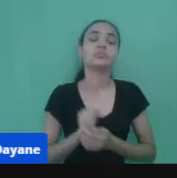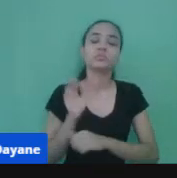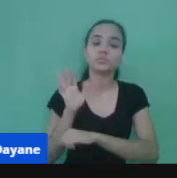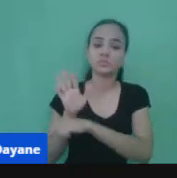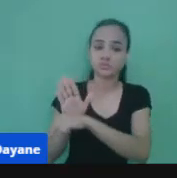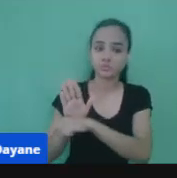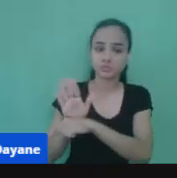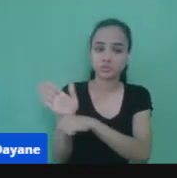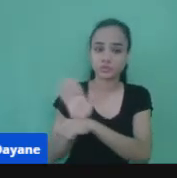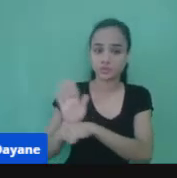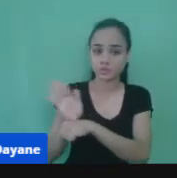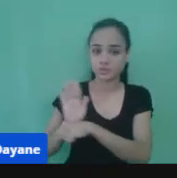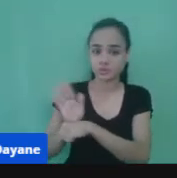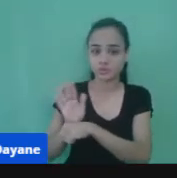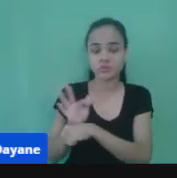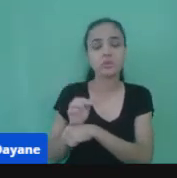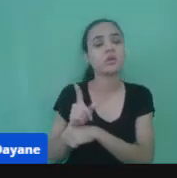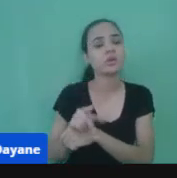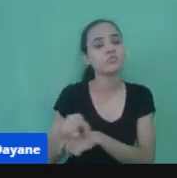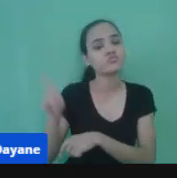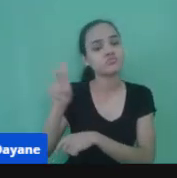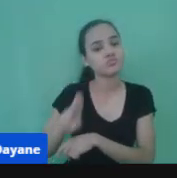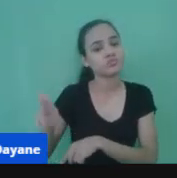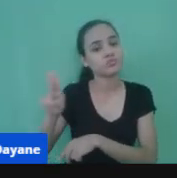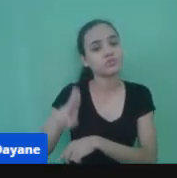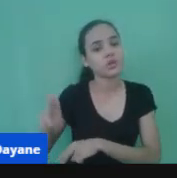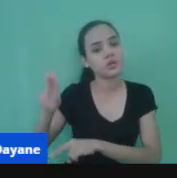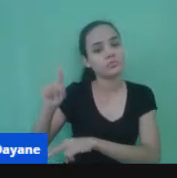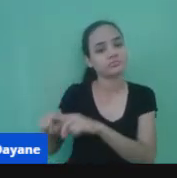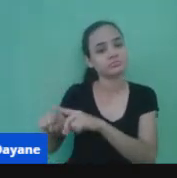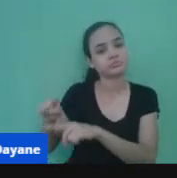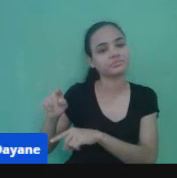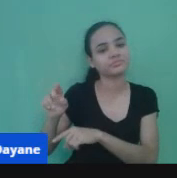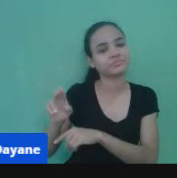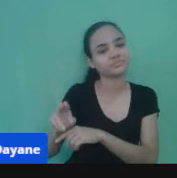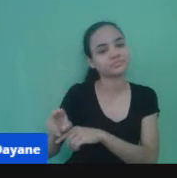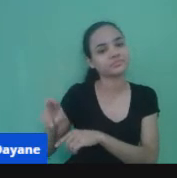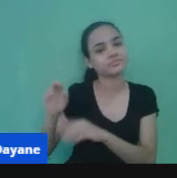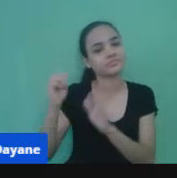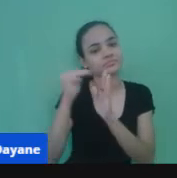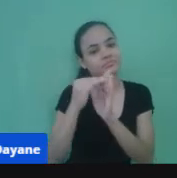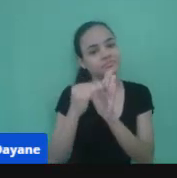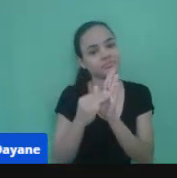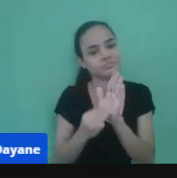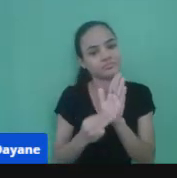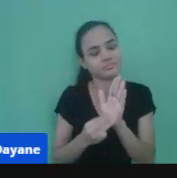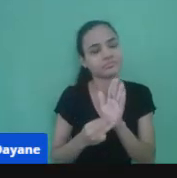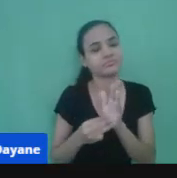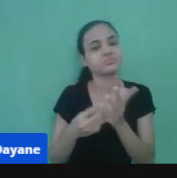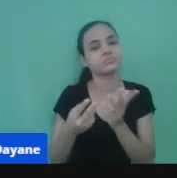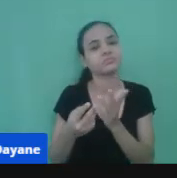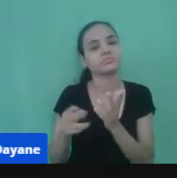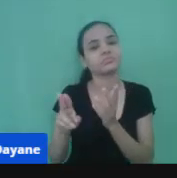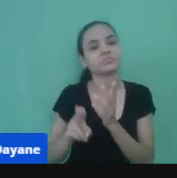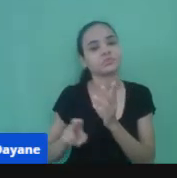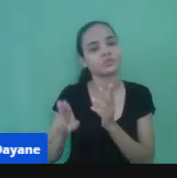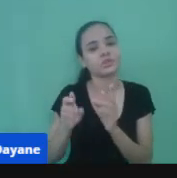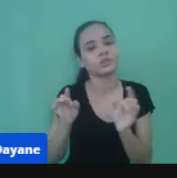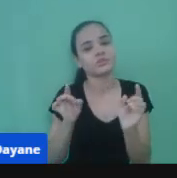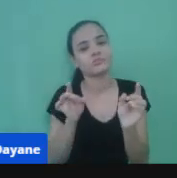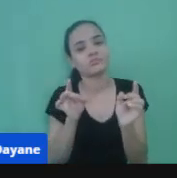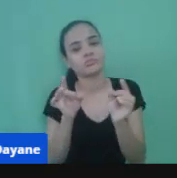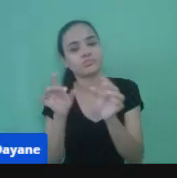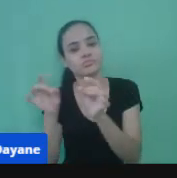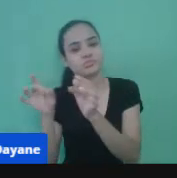metodológico. Portanto, obviamente, nós vamos excluir aqui o seu uso comercial. Então, cabe fazer essa observação antes de adentrar